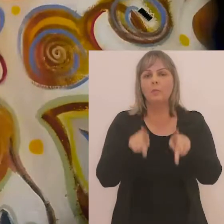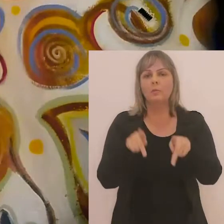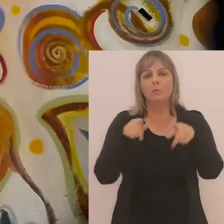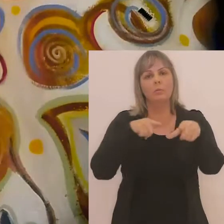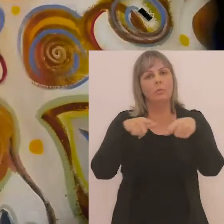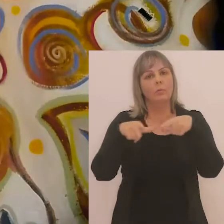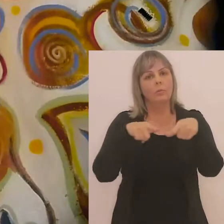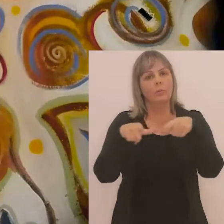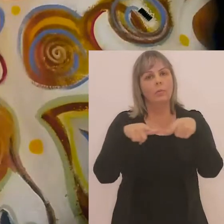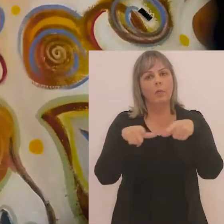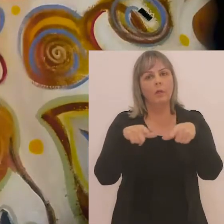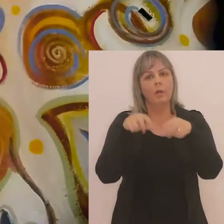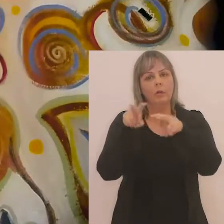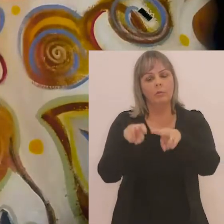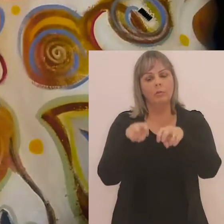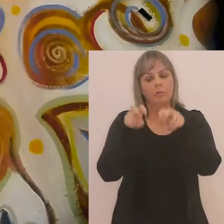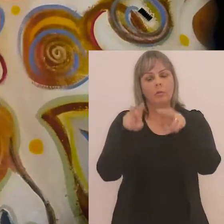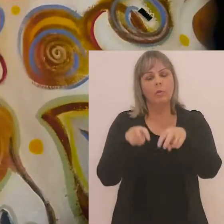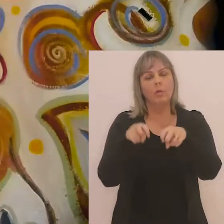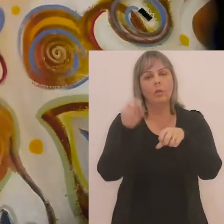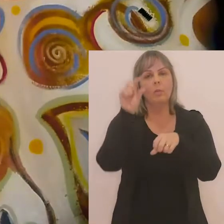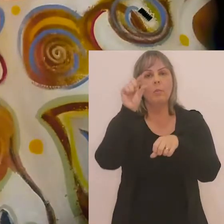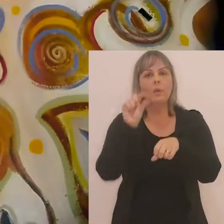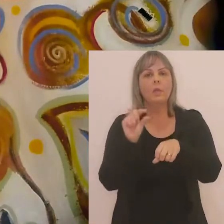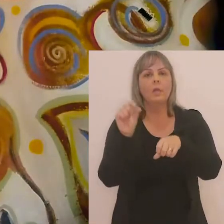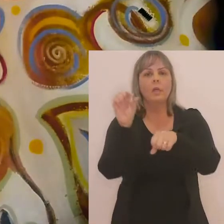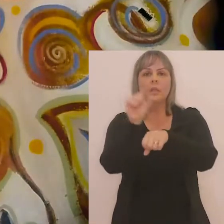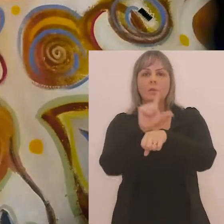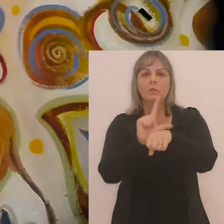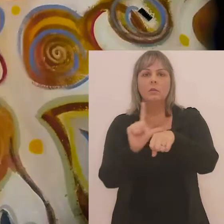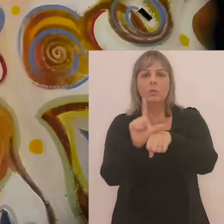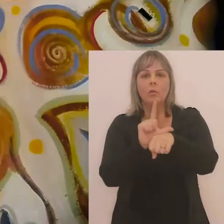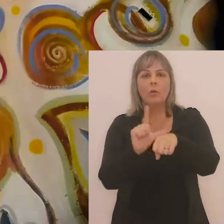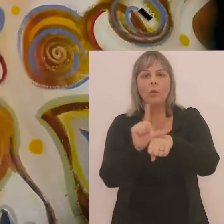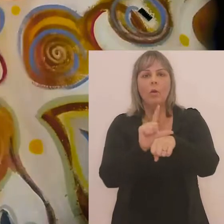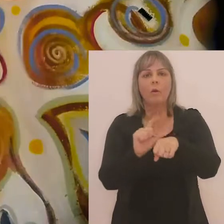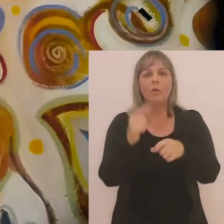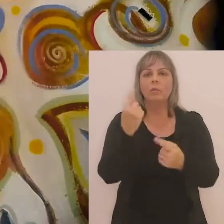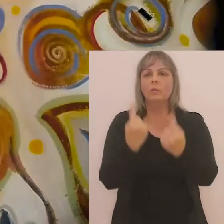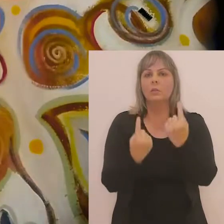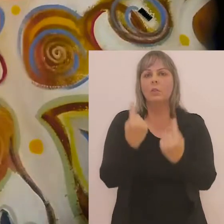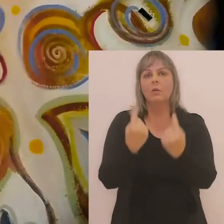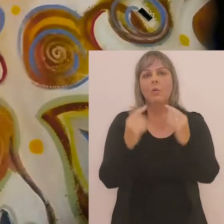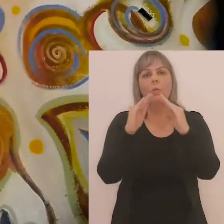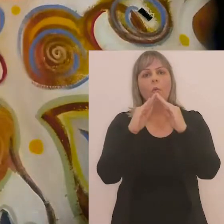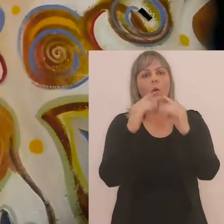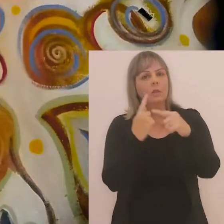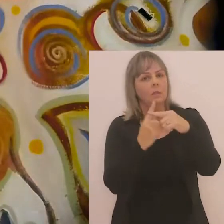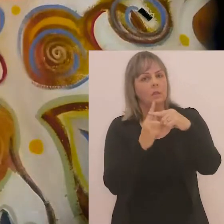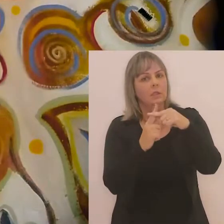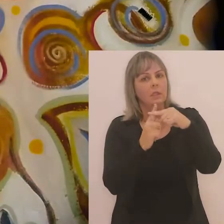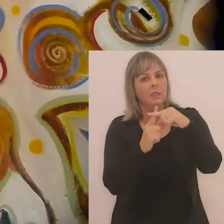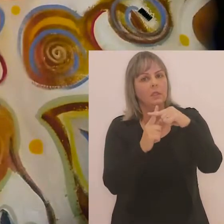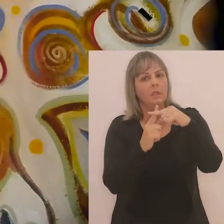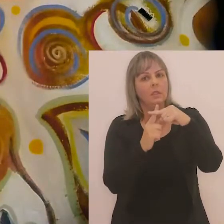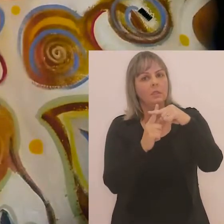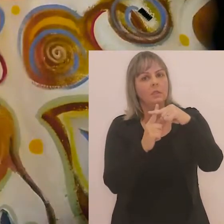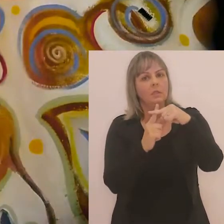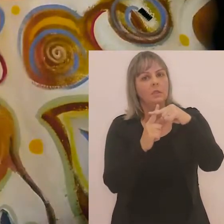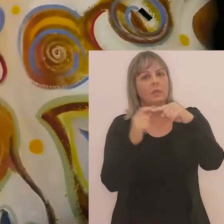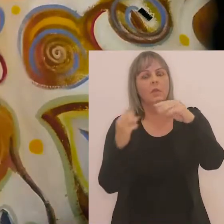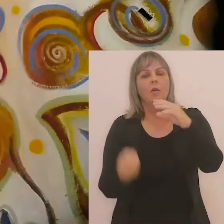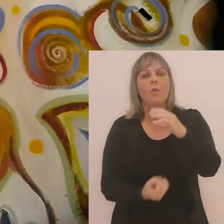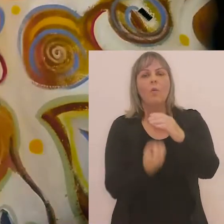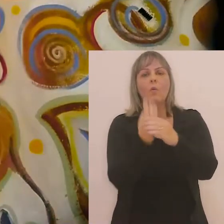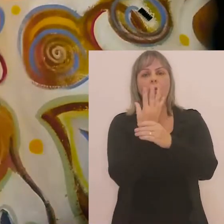pessoas que trabalham no campo né É pequenos Comerciantes de bairro algumas paróquias